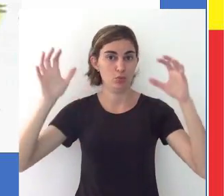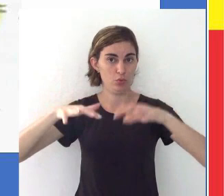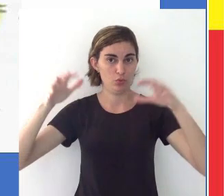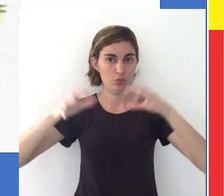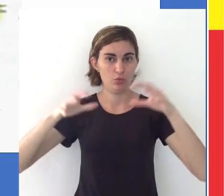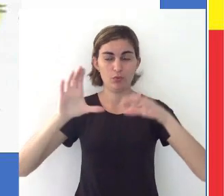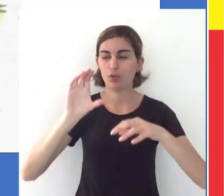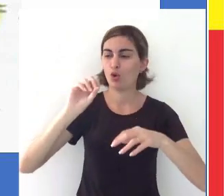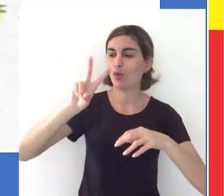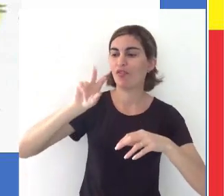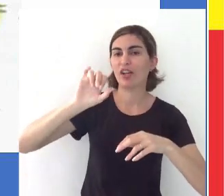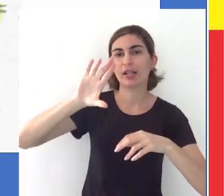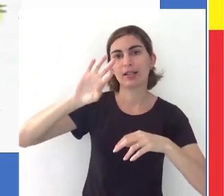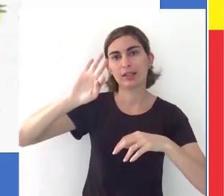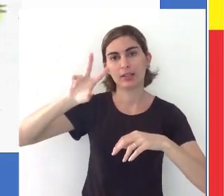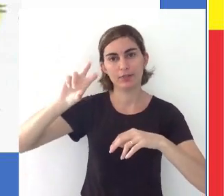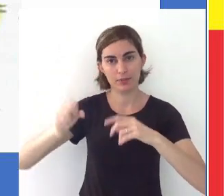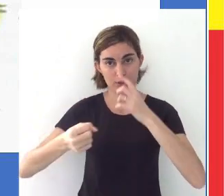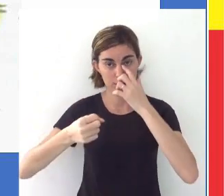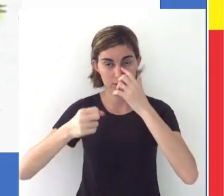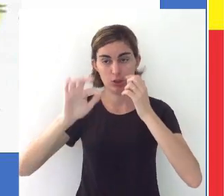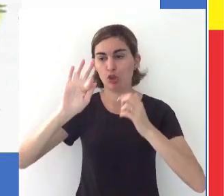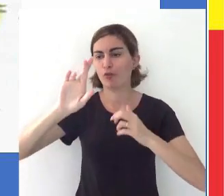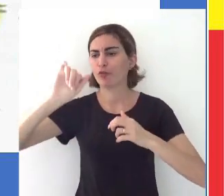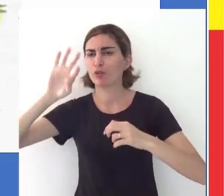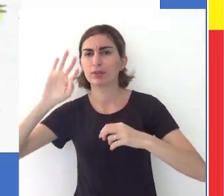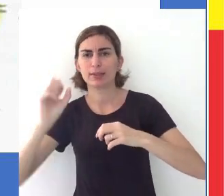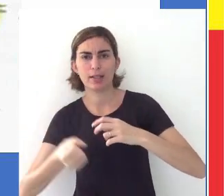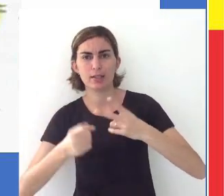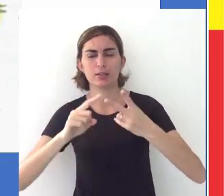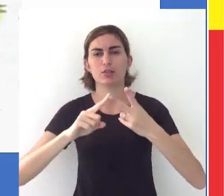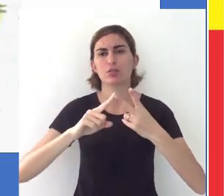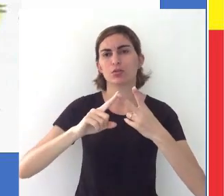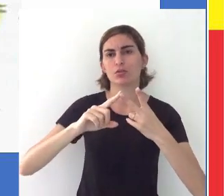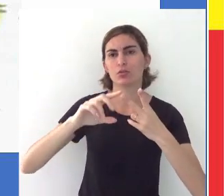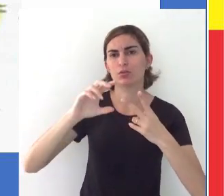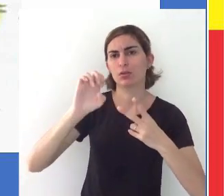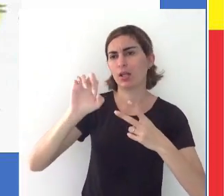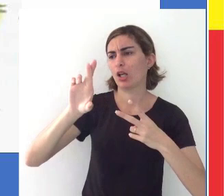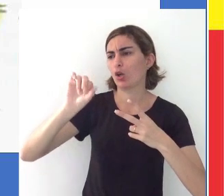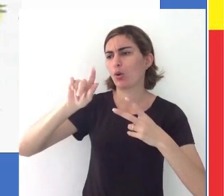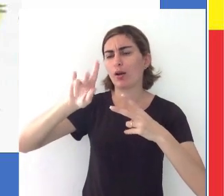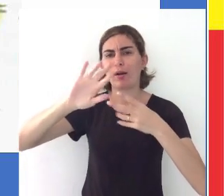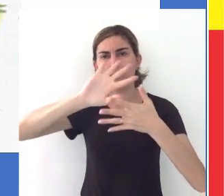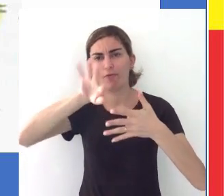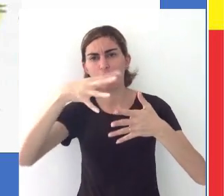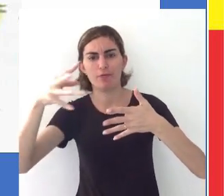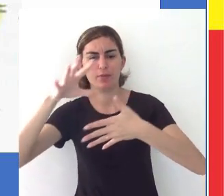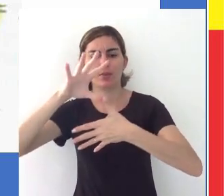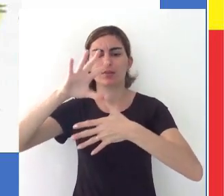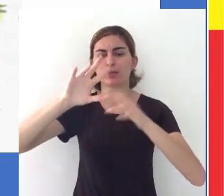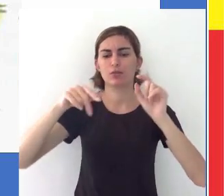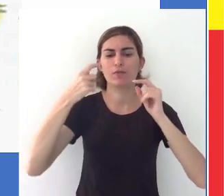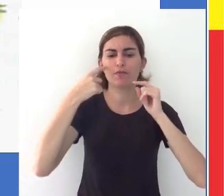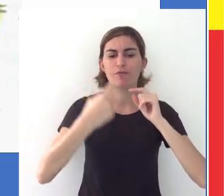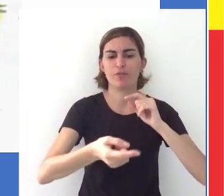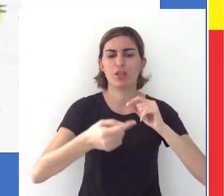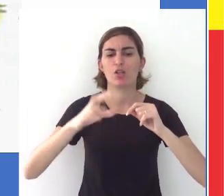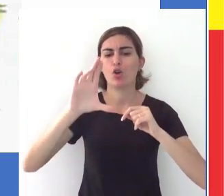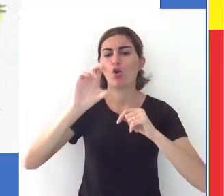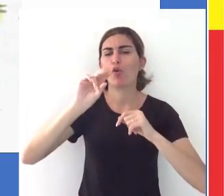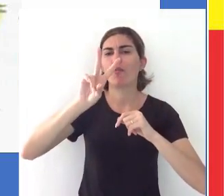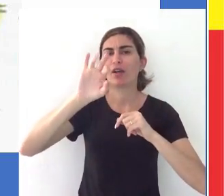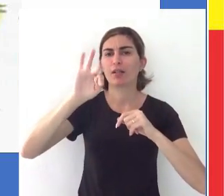Existem as chuvas convectivas, tá? As chuvas frontais e as chuvas orográficas. Tá? Na primeira imagem você vê aí as